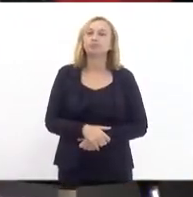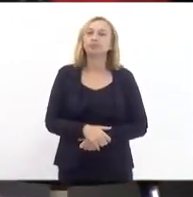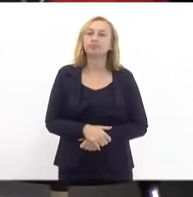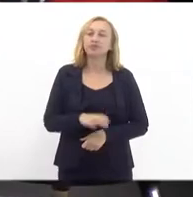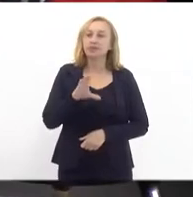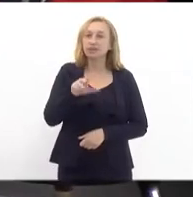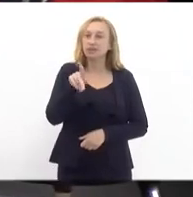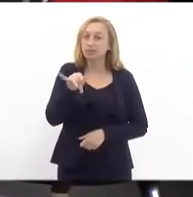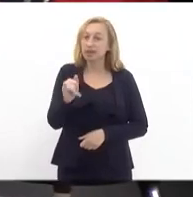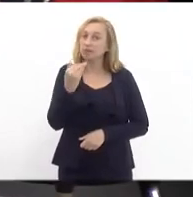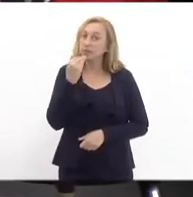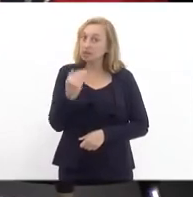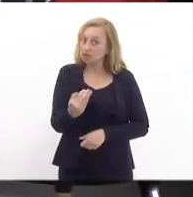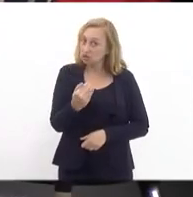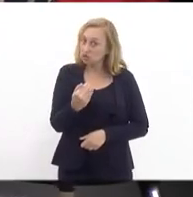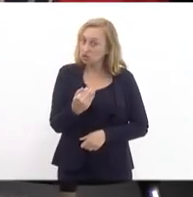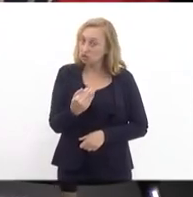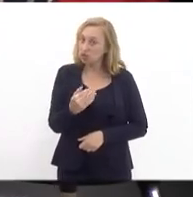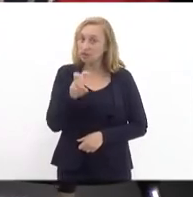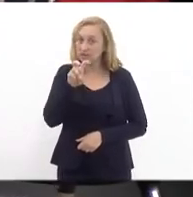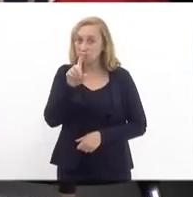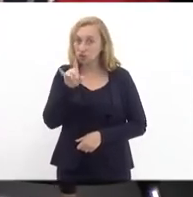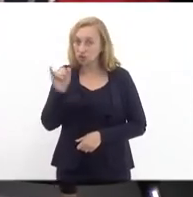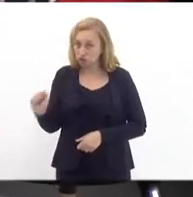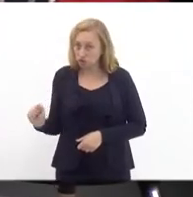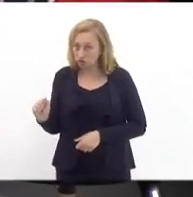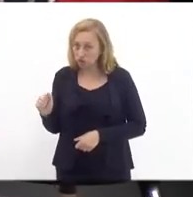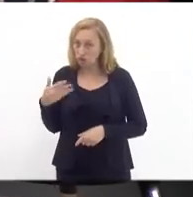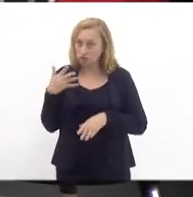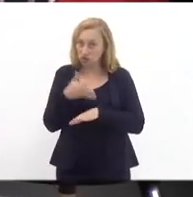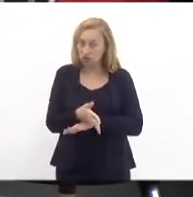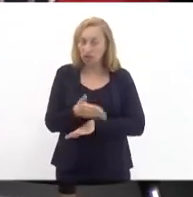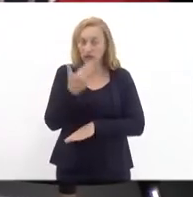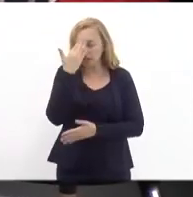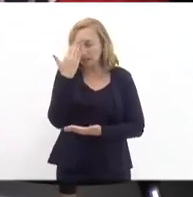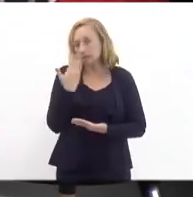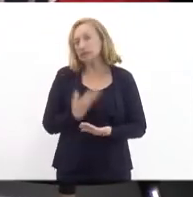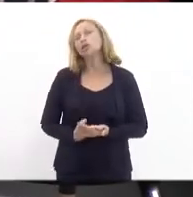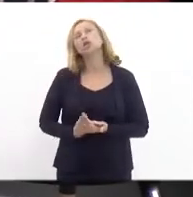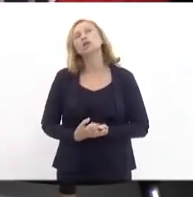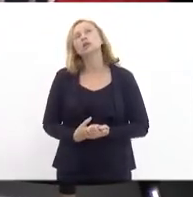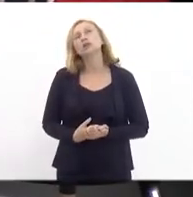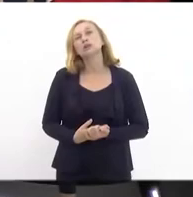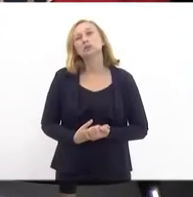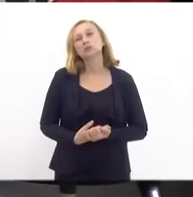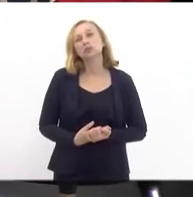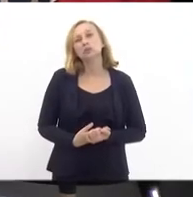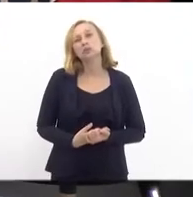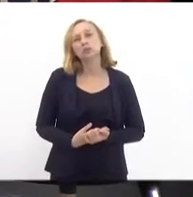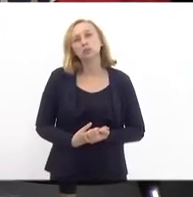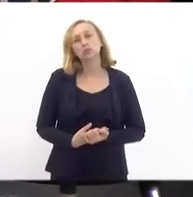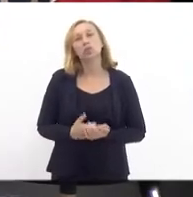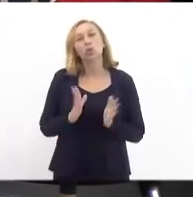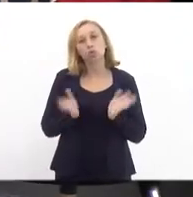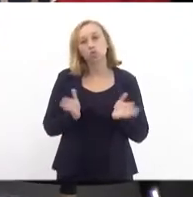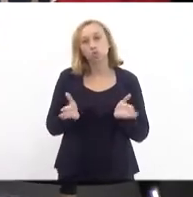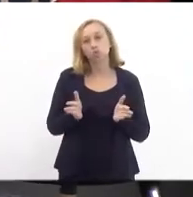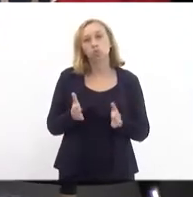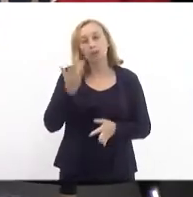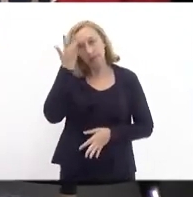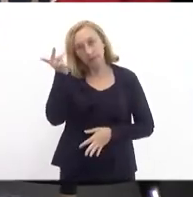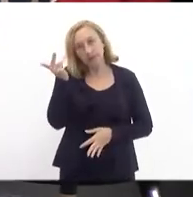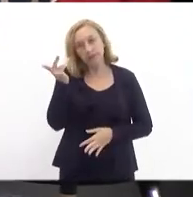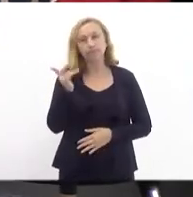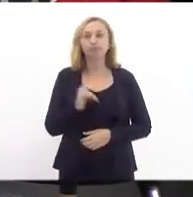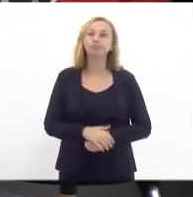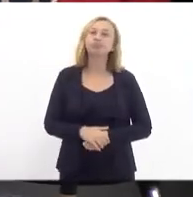CPI requisitou, são 5 dias para chegar, acredito que chegue, se não chegou hoje, chegue amanhã.